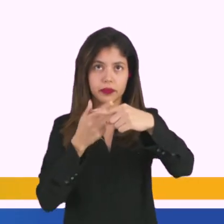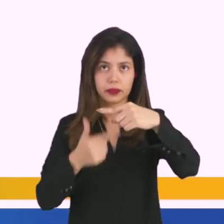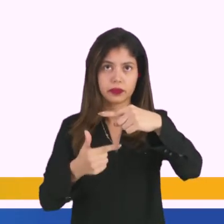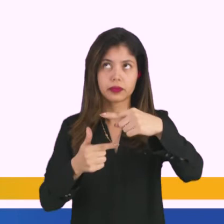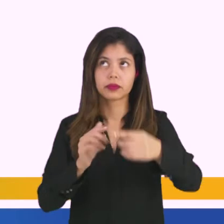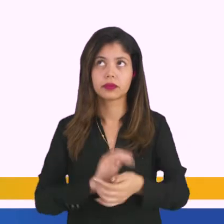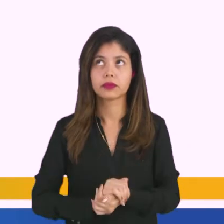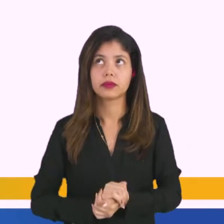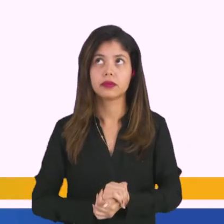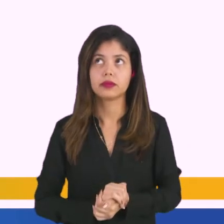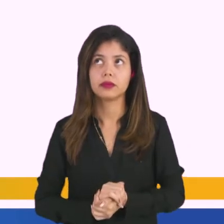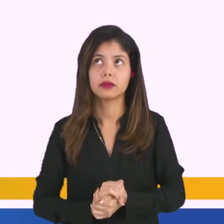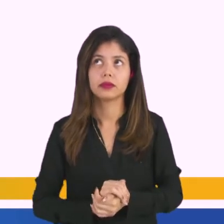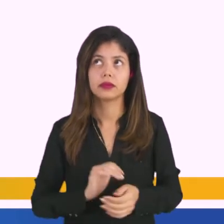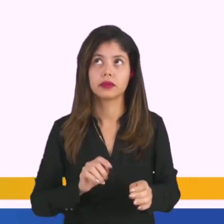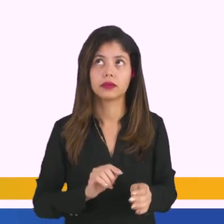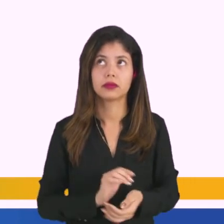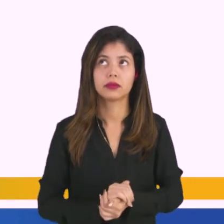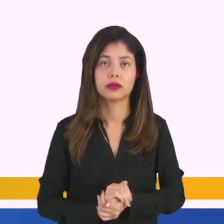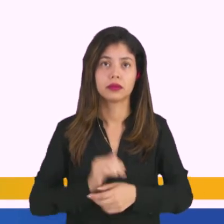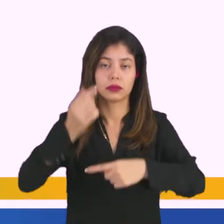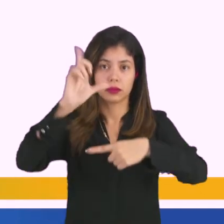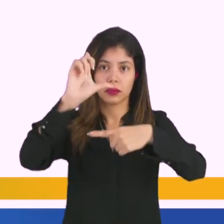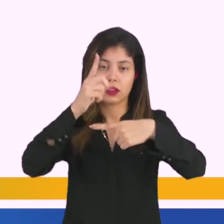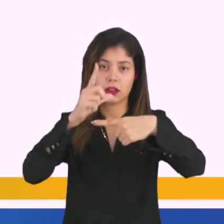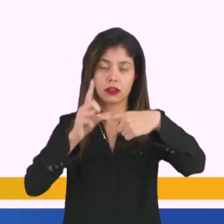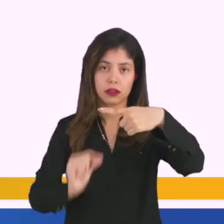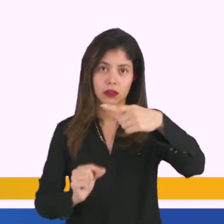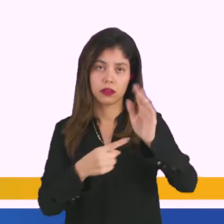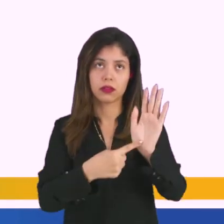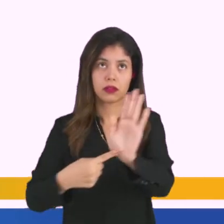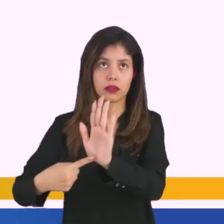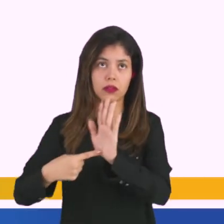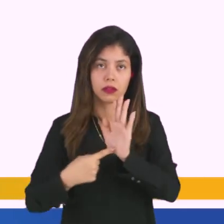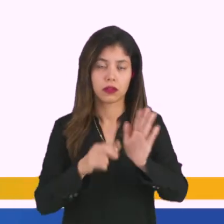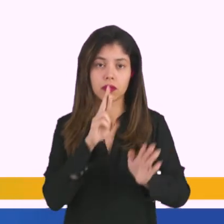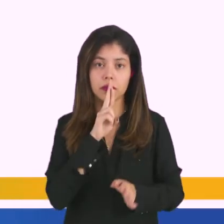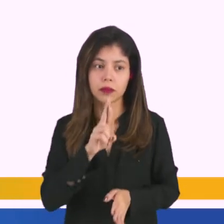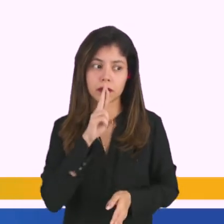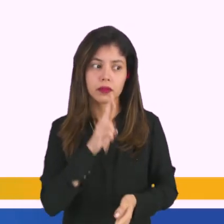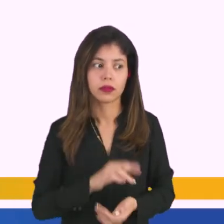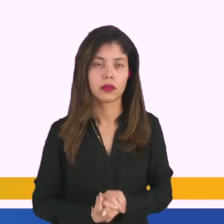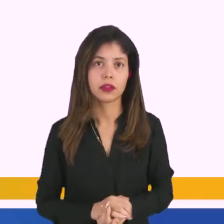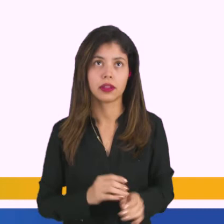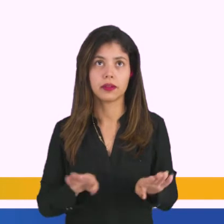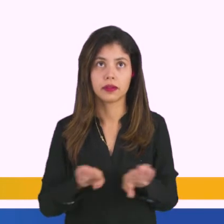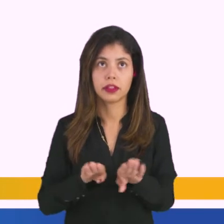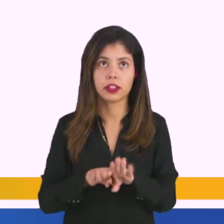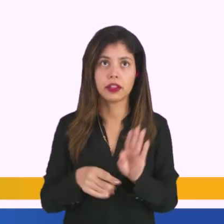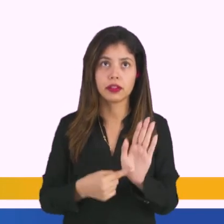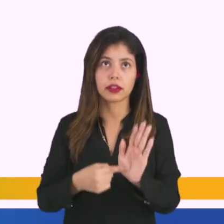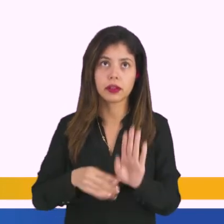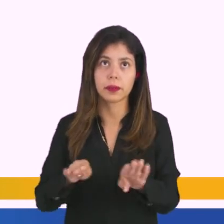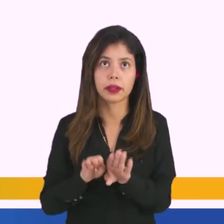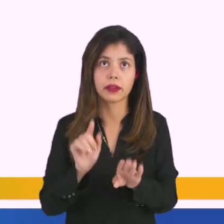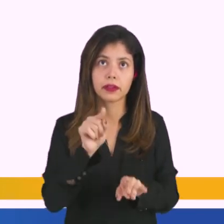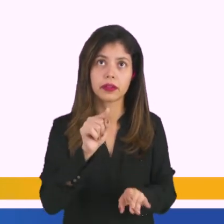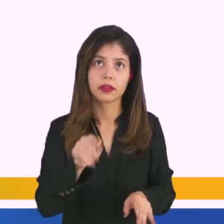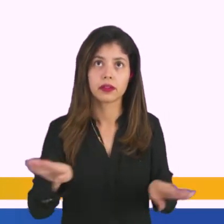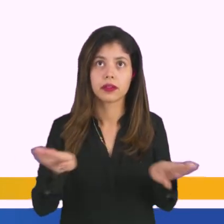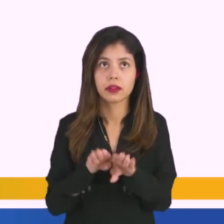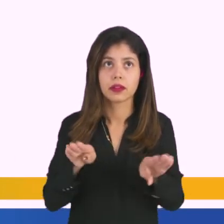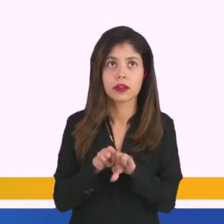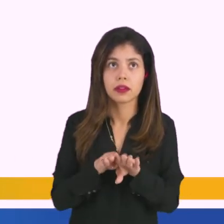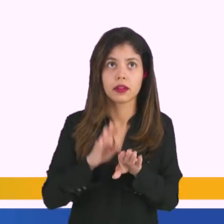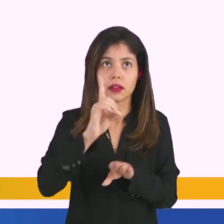meio, né, metade. O resultado do cálculo de probabilidade, ele pode também ser fornecido em forma decimal